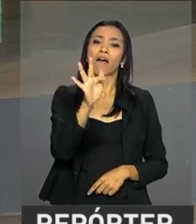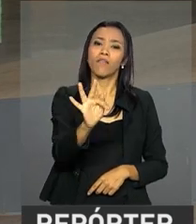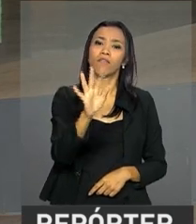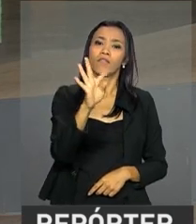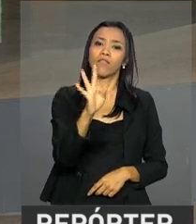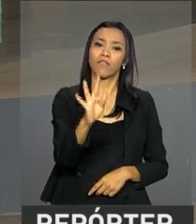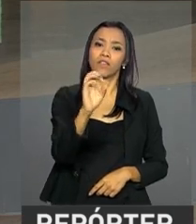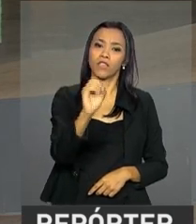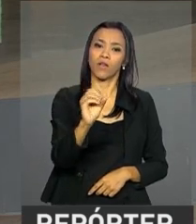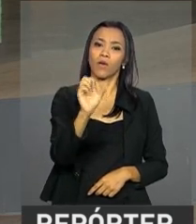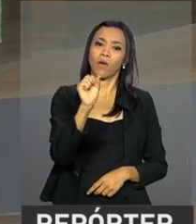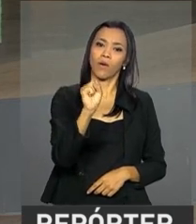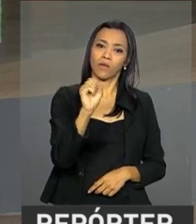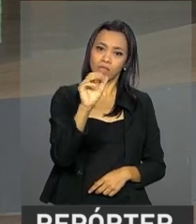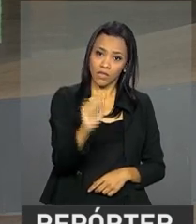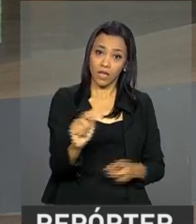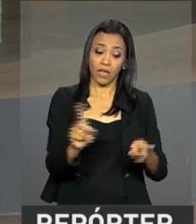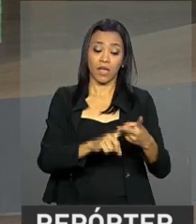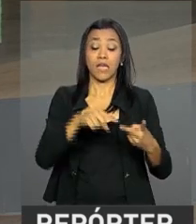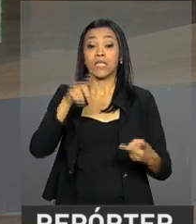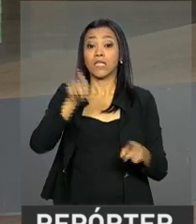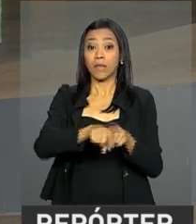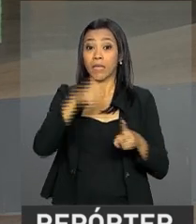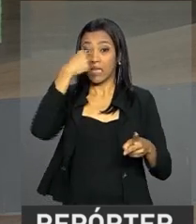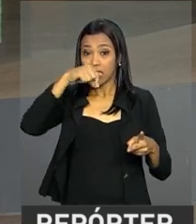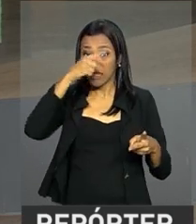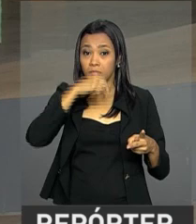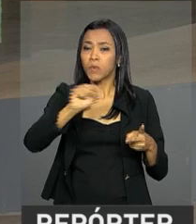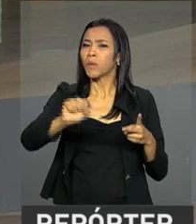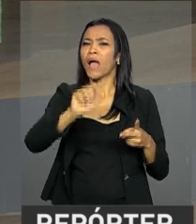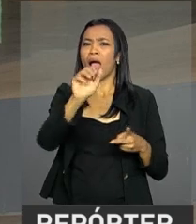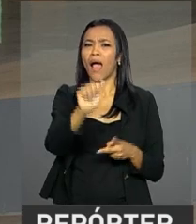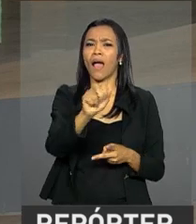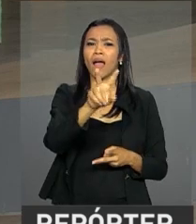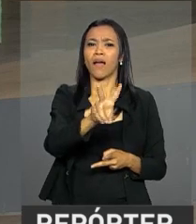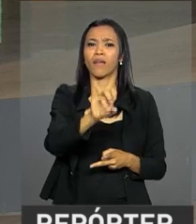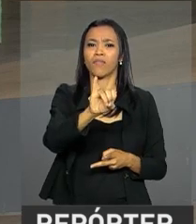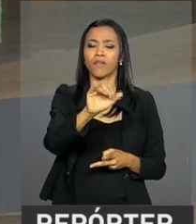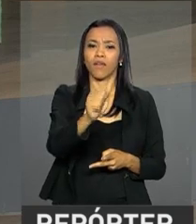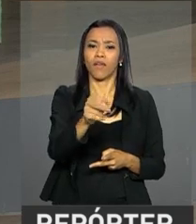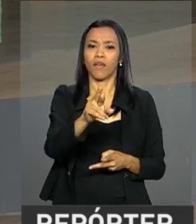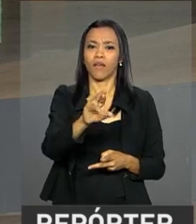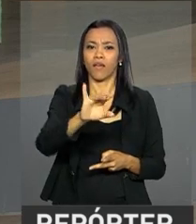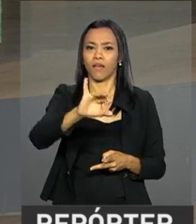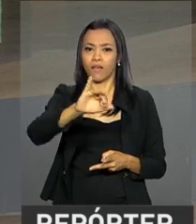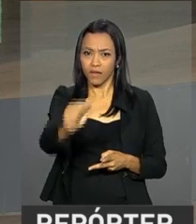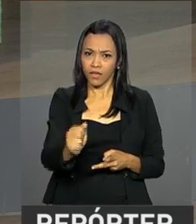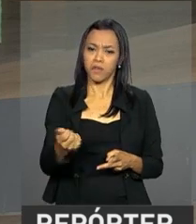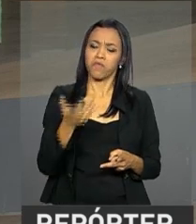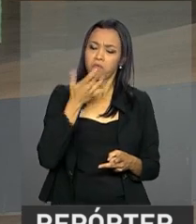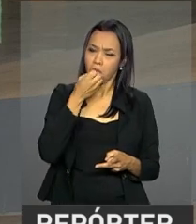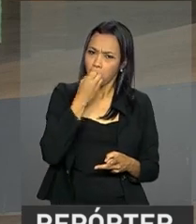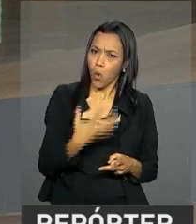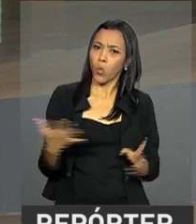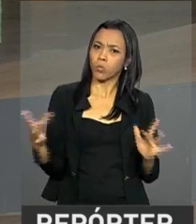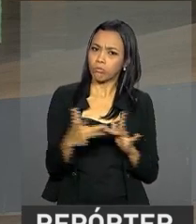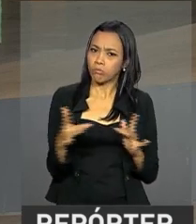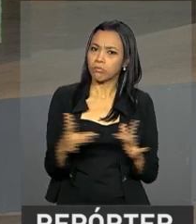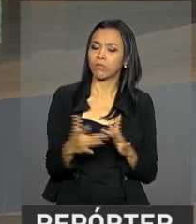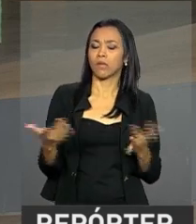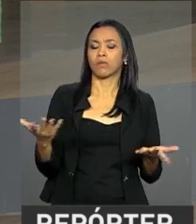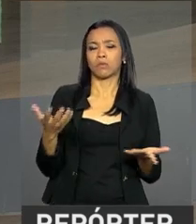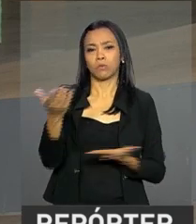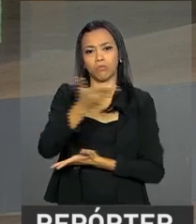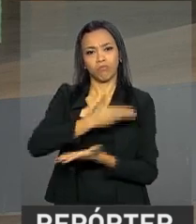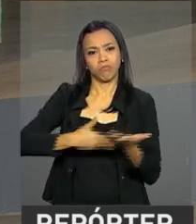clássica e a gripe aviária. Ela elogiou também o bom contato entre os níveis do governo do Brasil e a relação